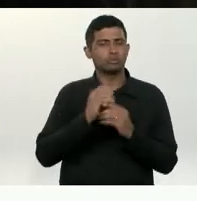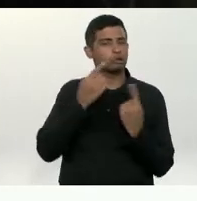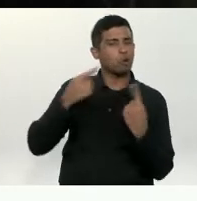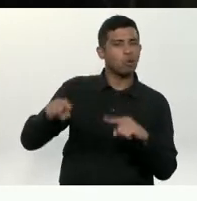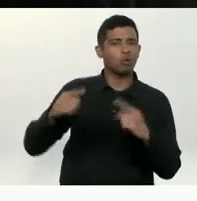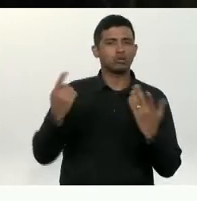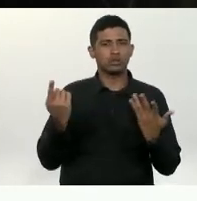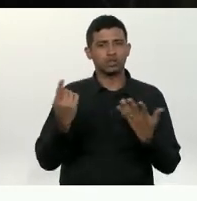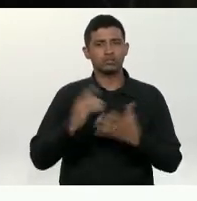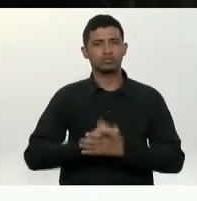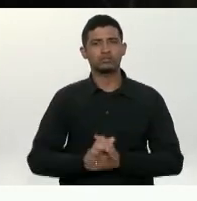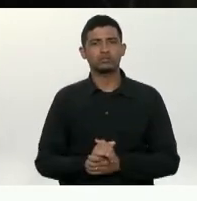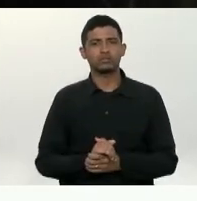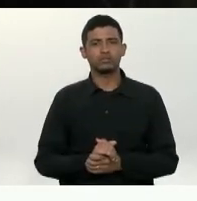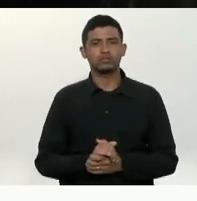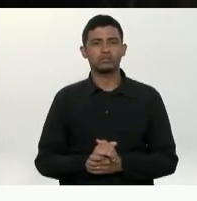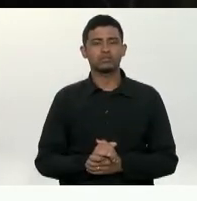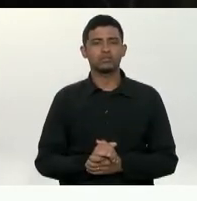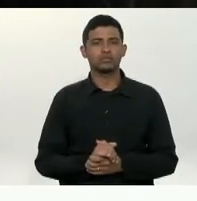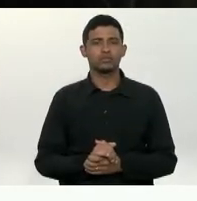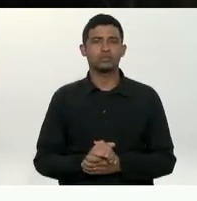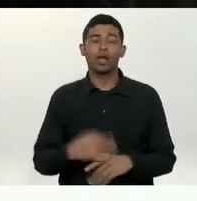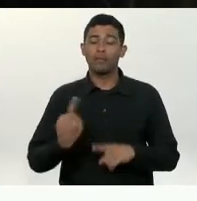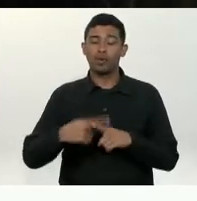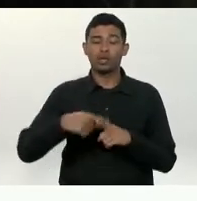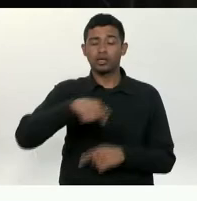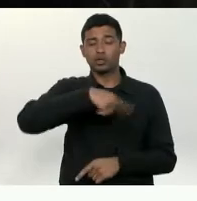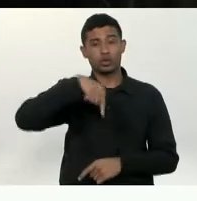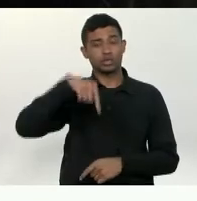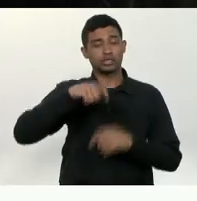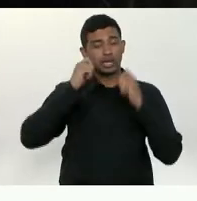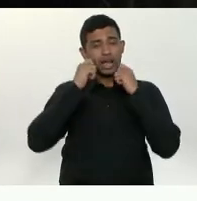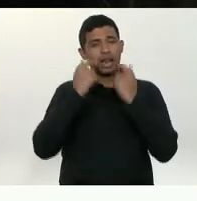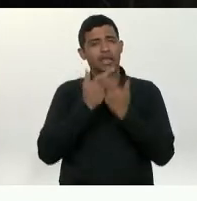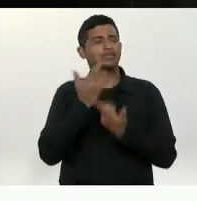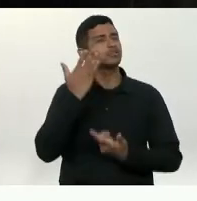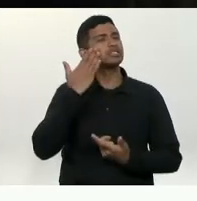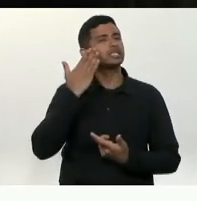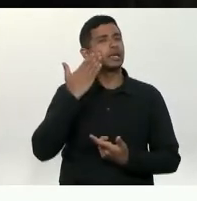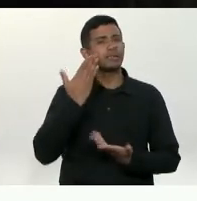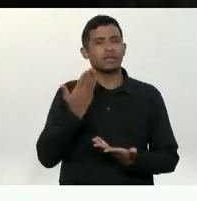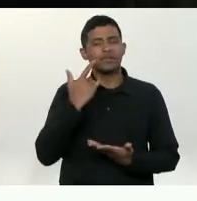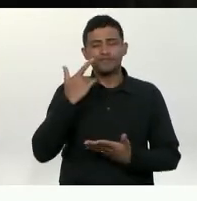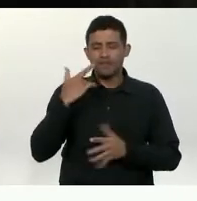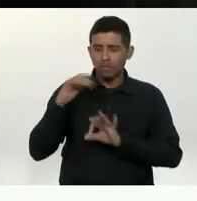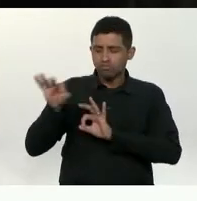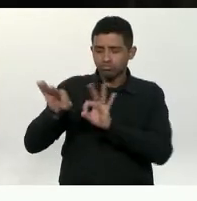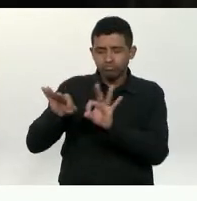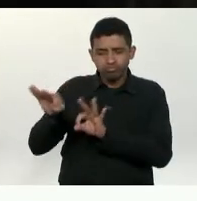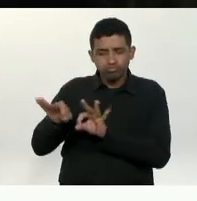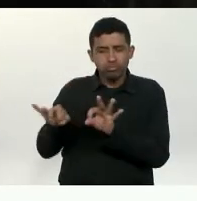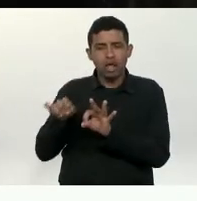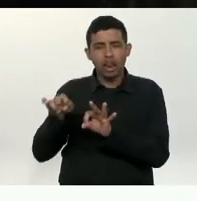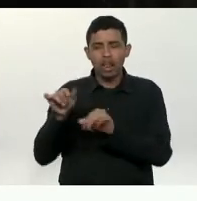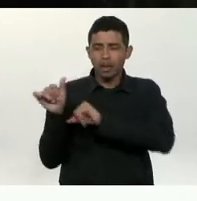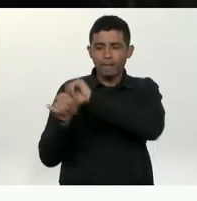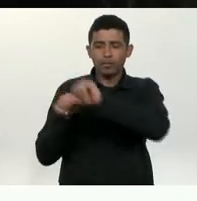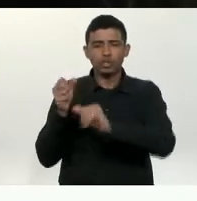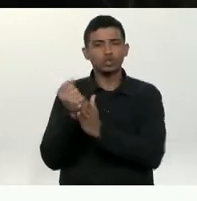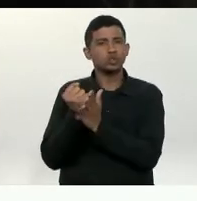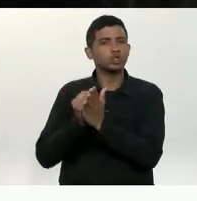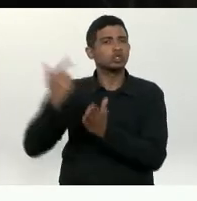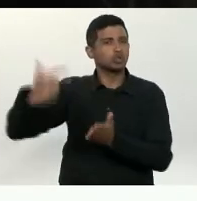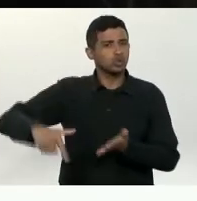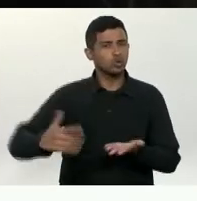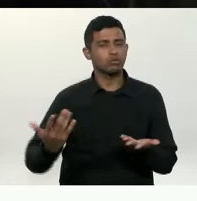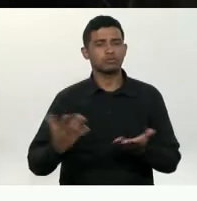não é a favor da renovação, para essa casa ter o entendimento do que está sendo feito com vistas a essa renovação.